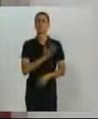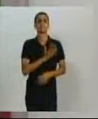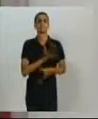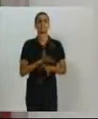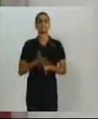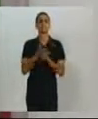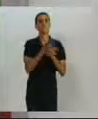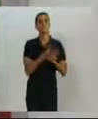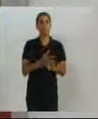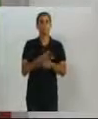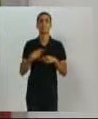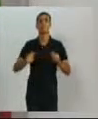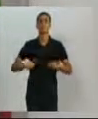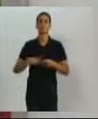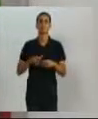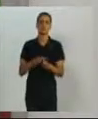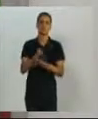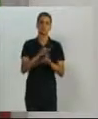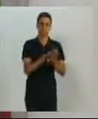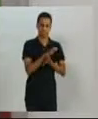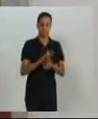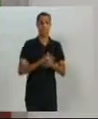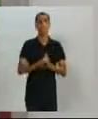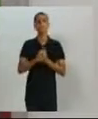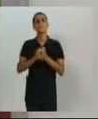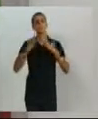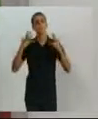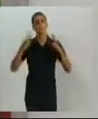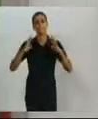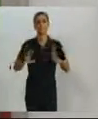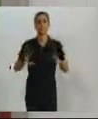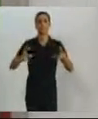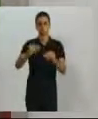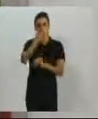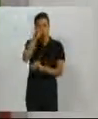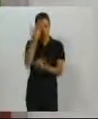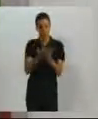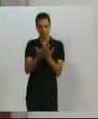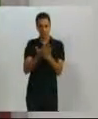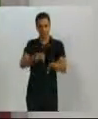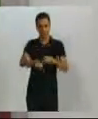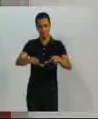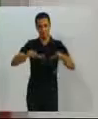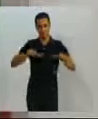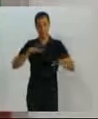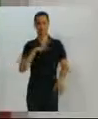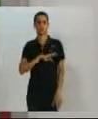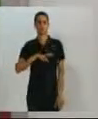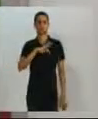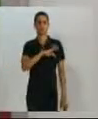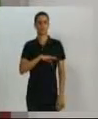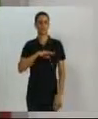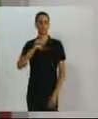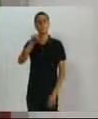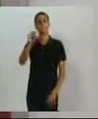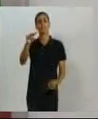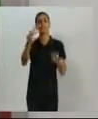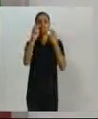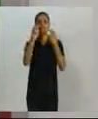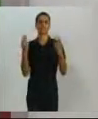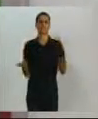e precisam dessa orientação. Então, parabéns a todos os teólogos que nos acompanham nesta